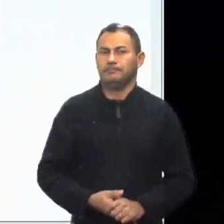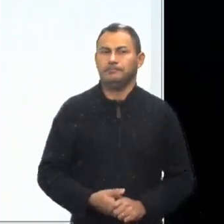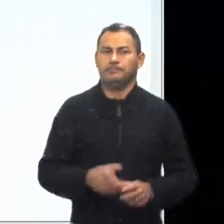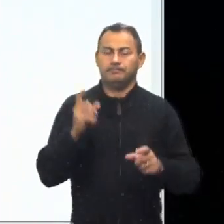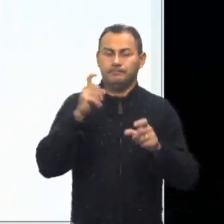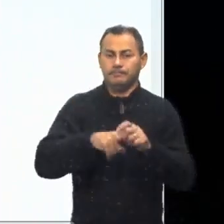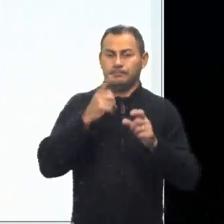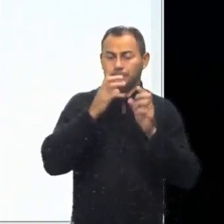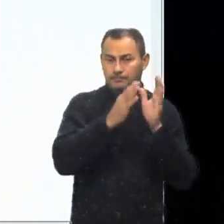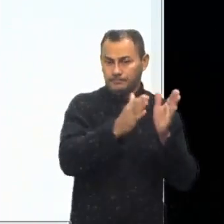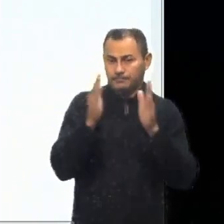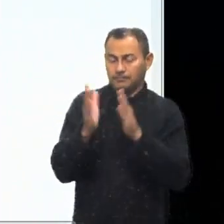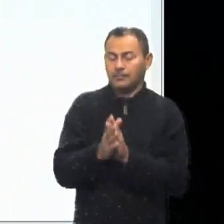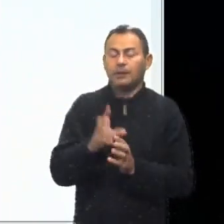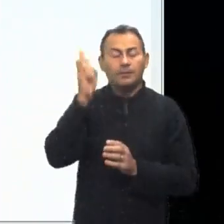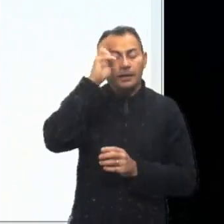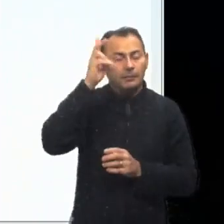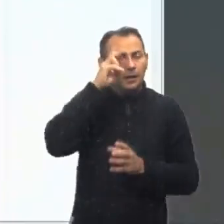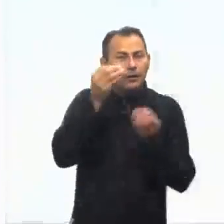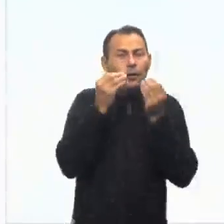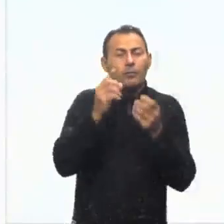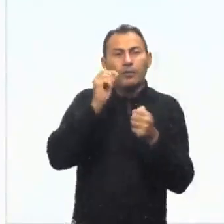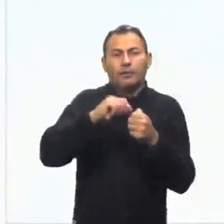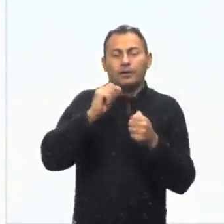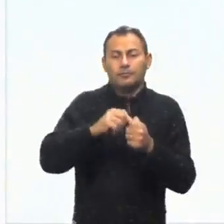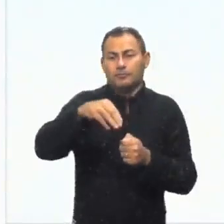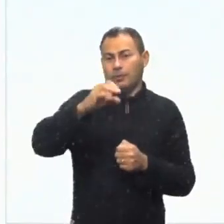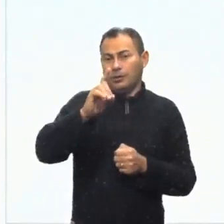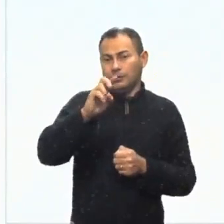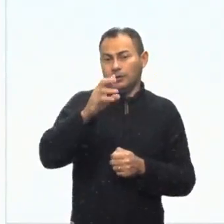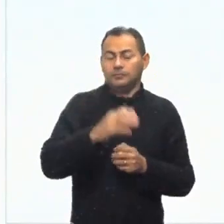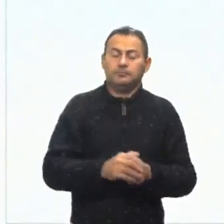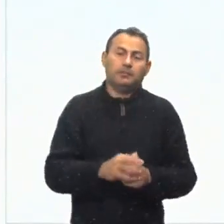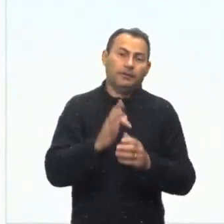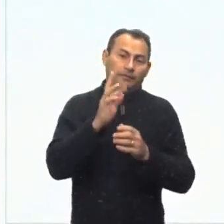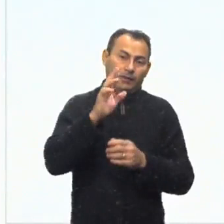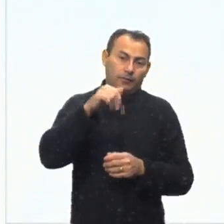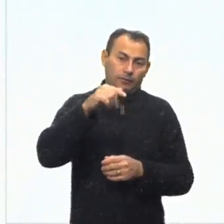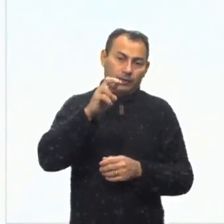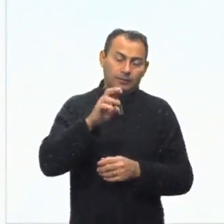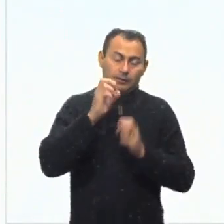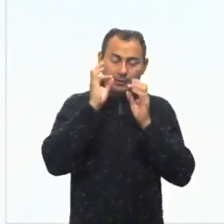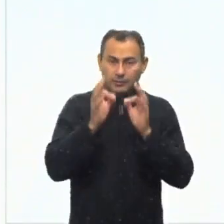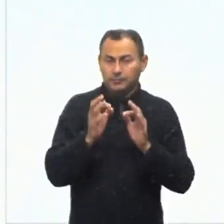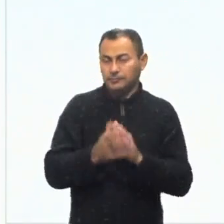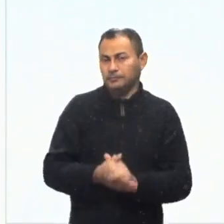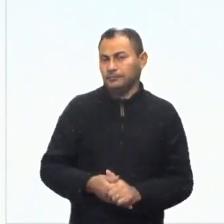Voltando no nosso slide, vamos relembrar como que é a modulação por frequência.